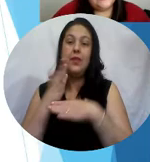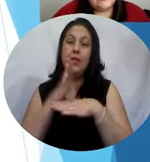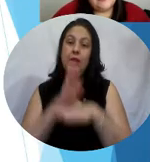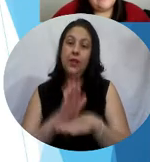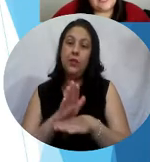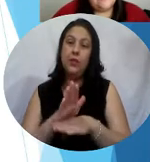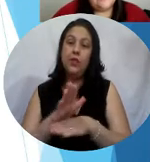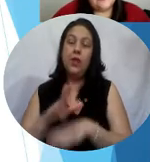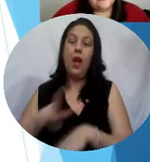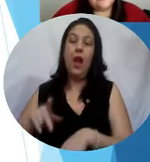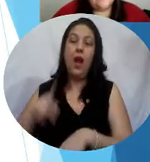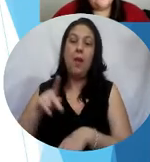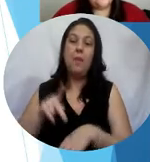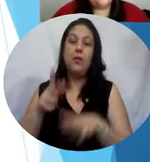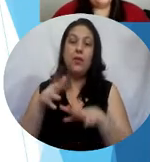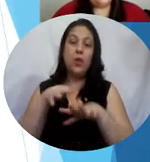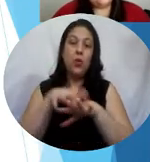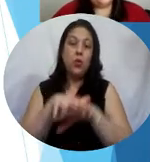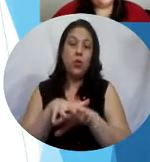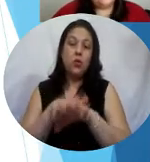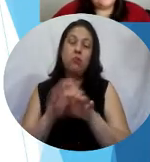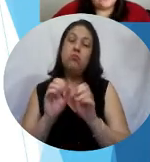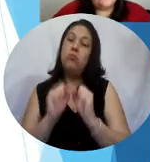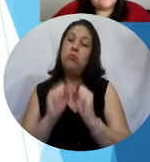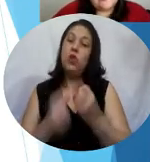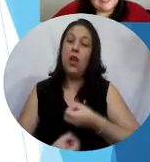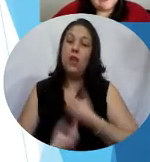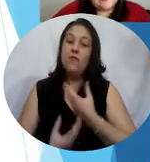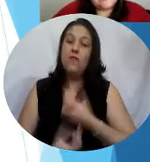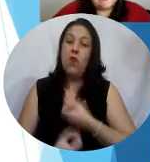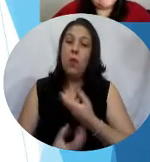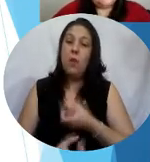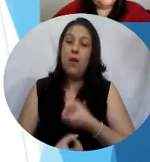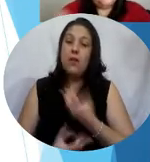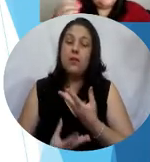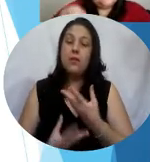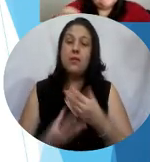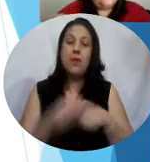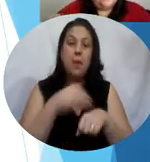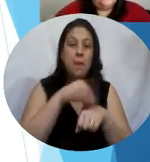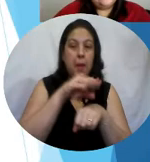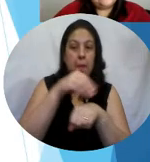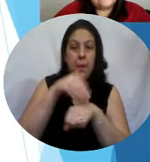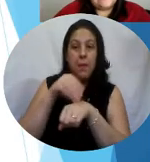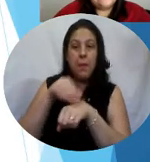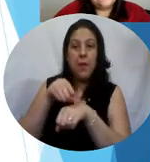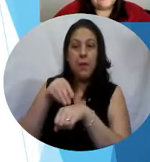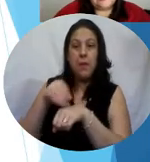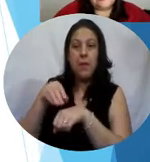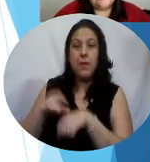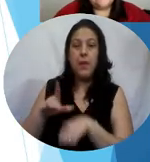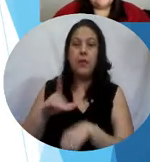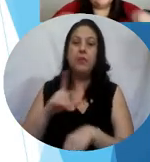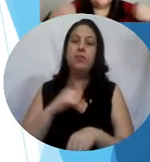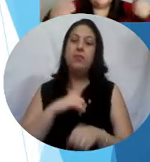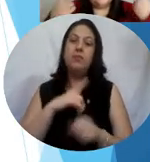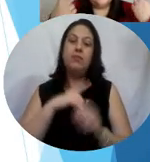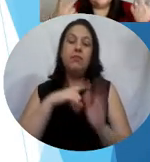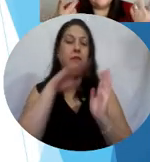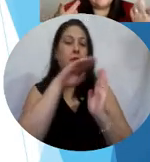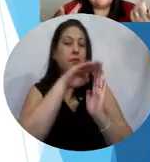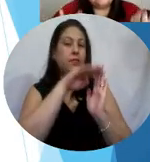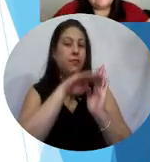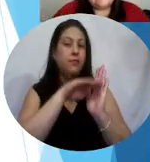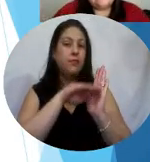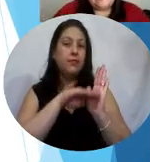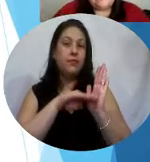papel de levar informação para essas outras comunidades. Então, eu descrevi alguns sinais de alertas que nós